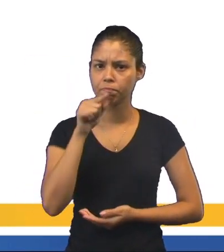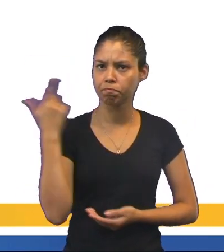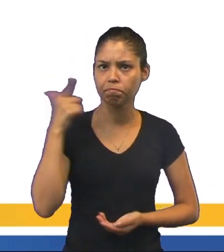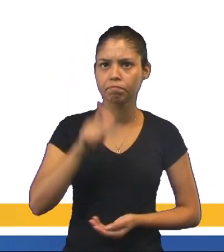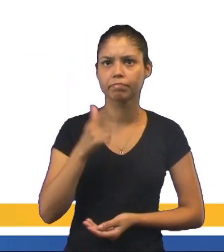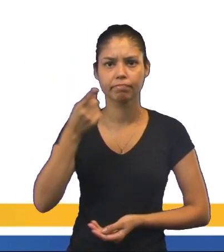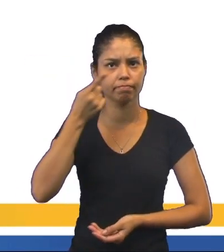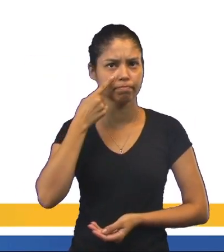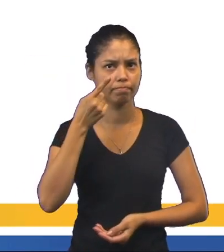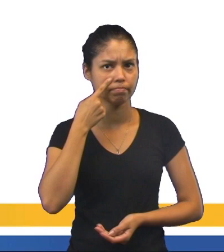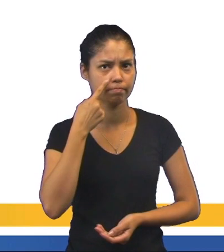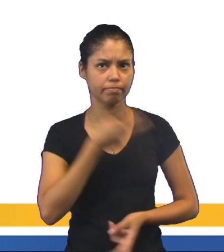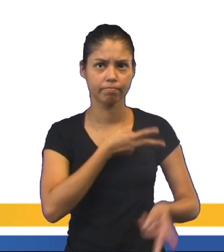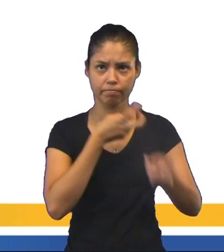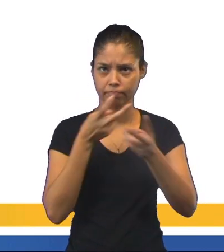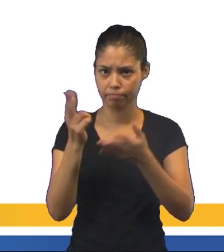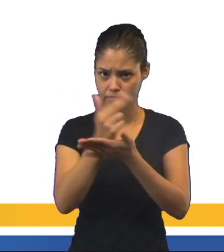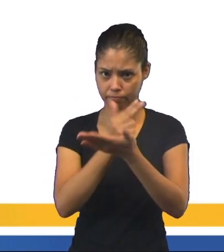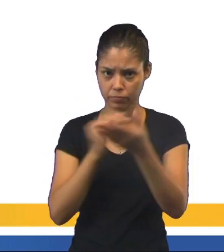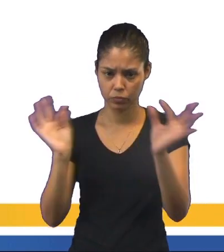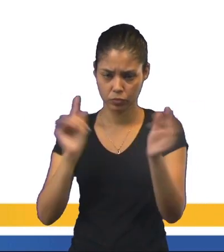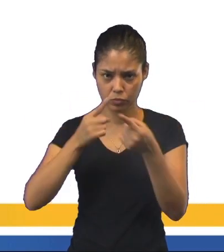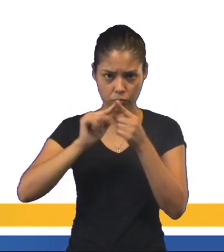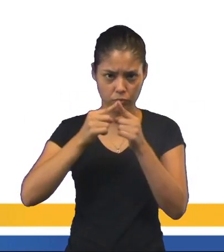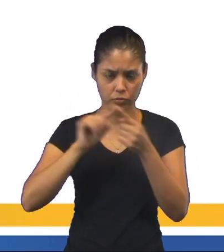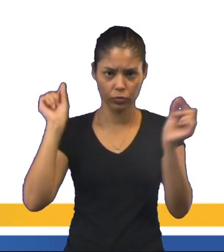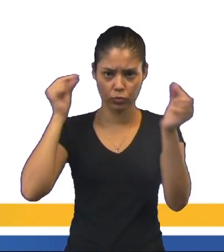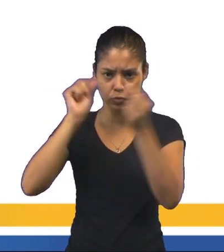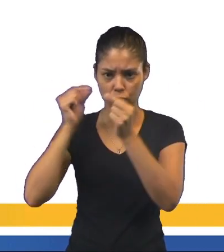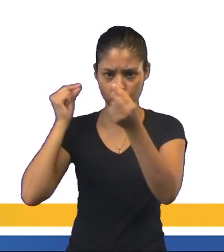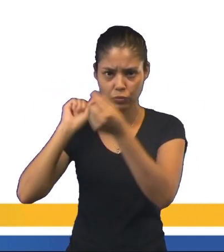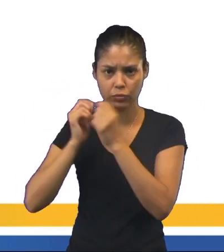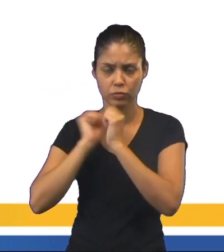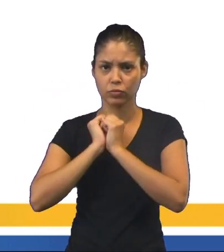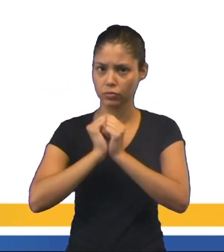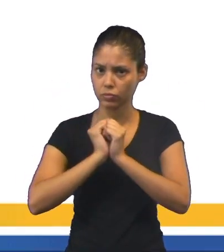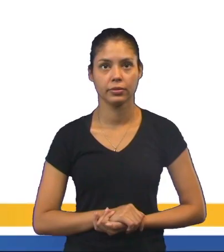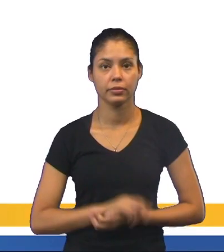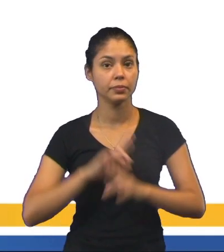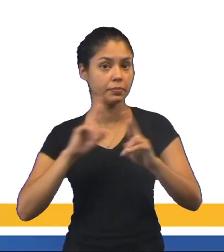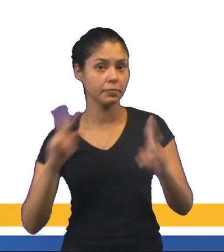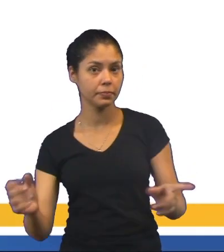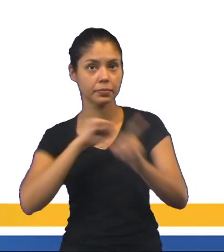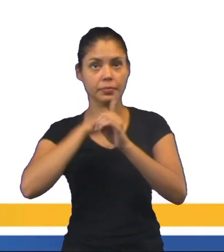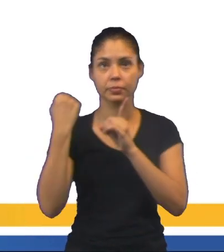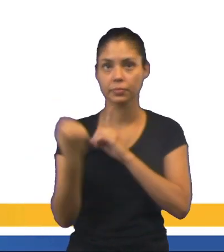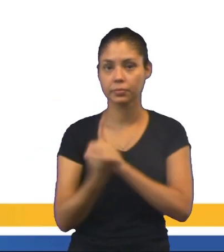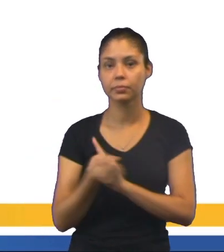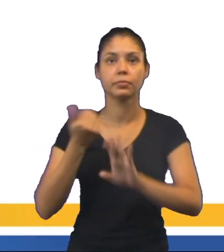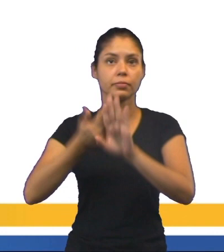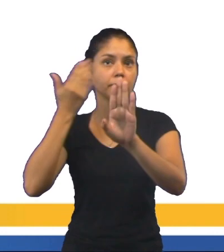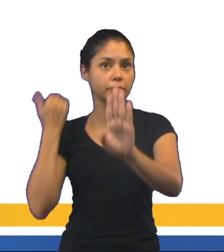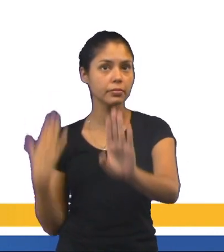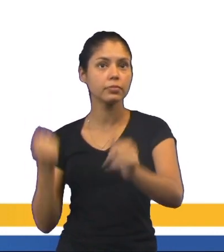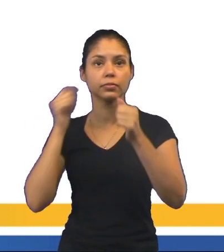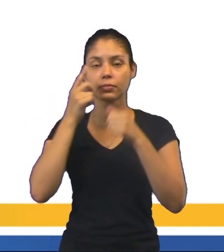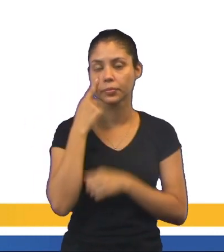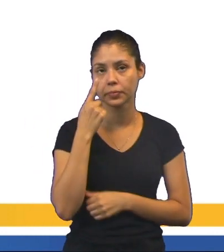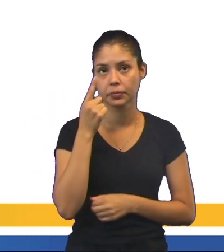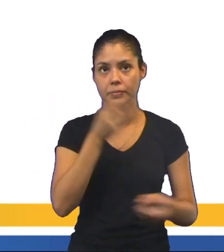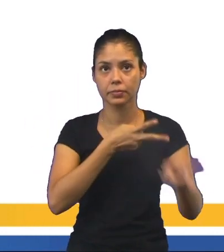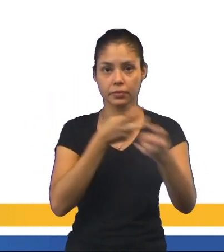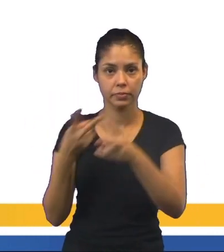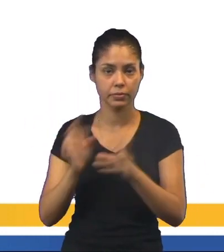Você consegue enxergar algum desenho unido aos pontos luminosos? Diferentes civilizações do passado